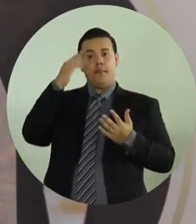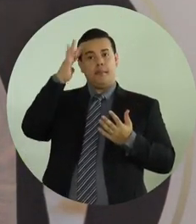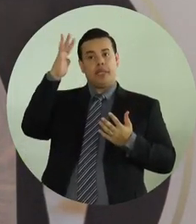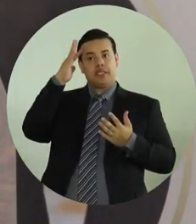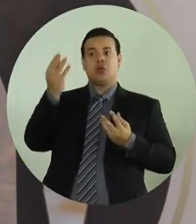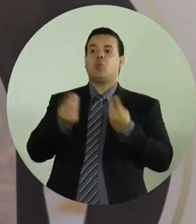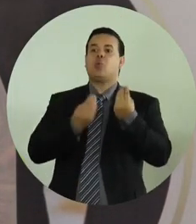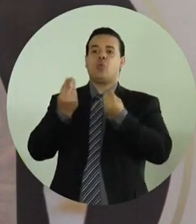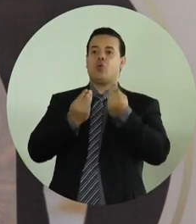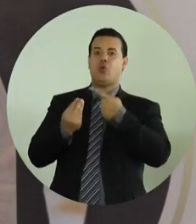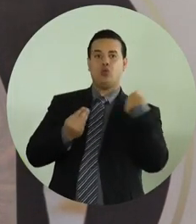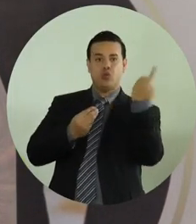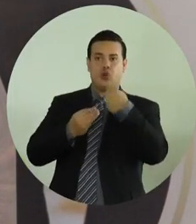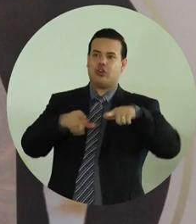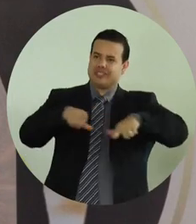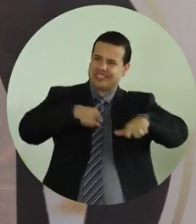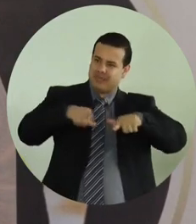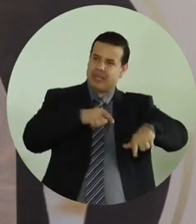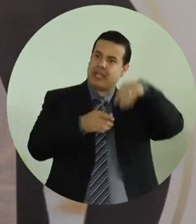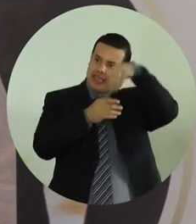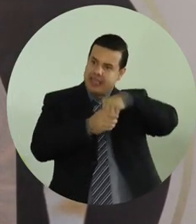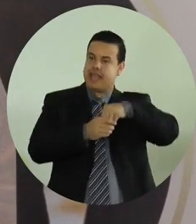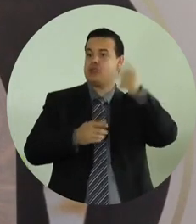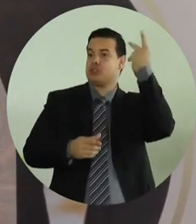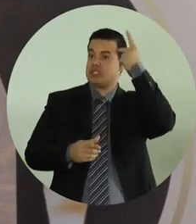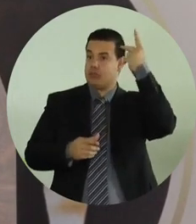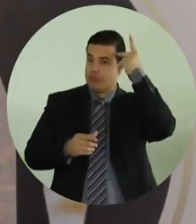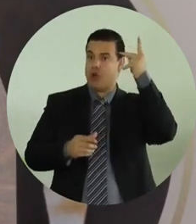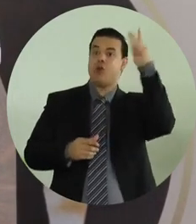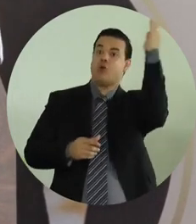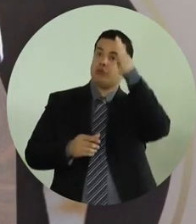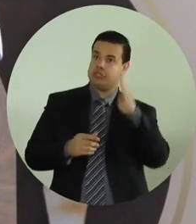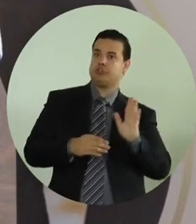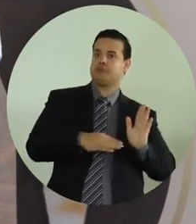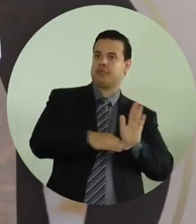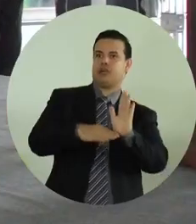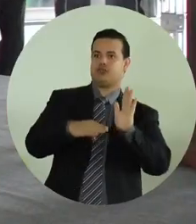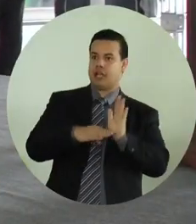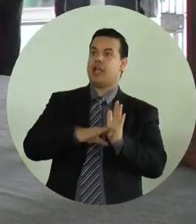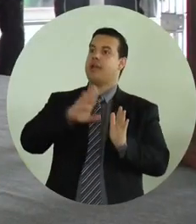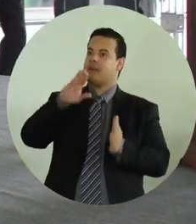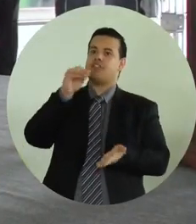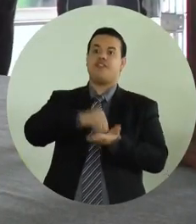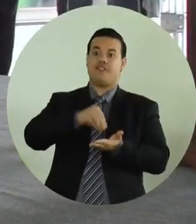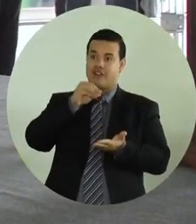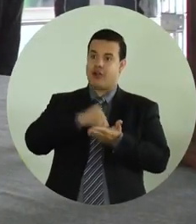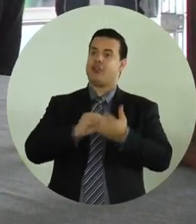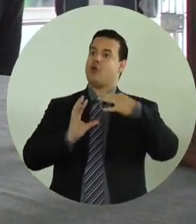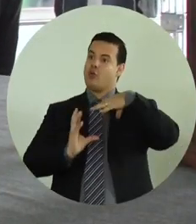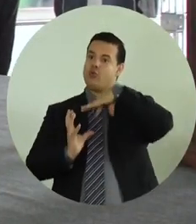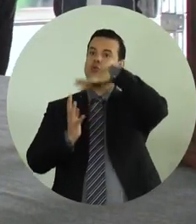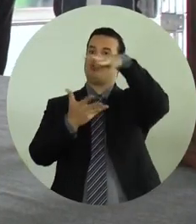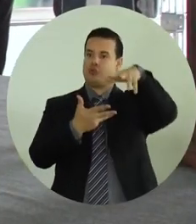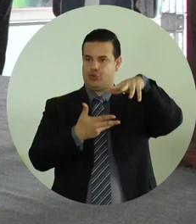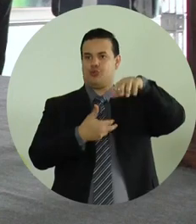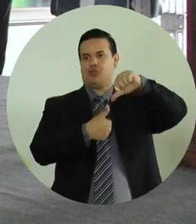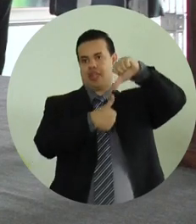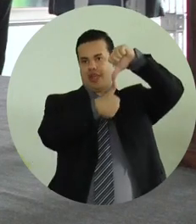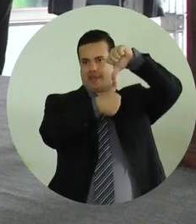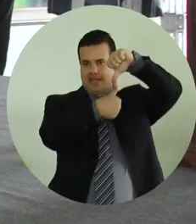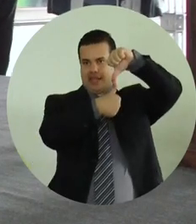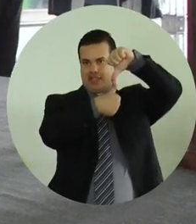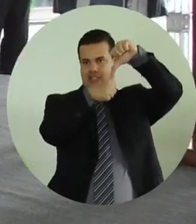fizemos dentro de São Paulo e do Brasil, mas quanto nós temos que fazer ainda nesse mundo chamado América Latina.